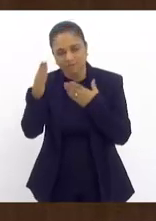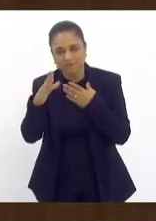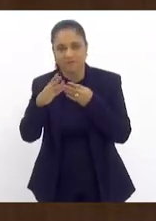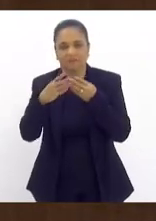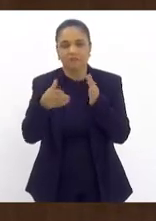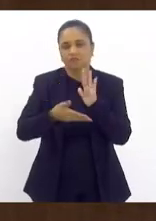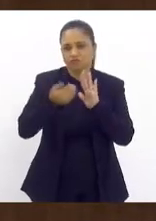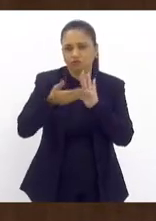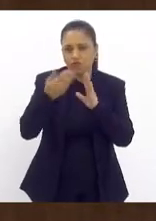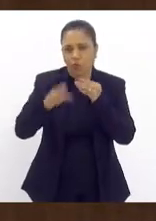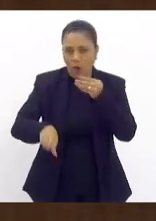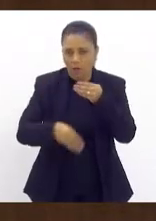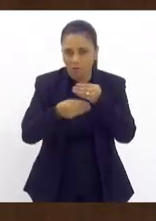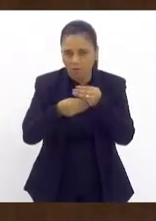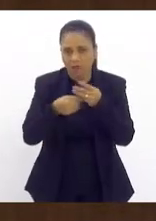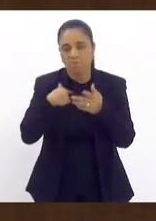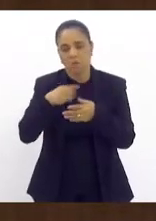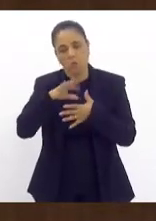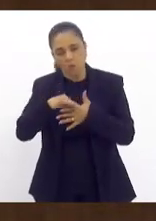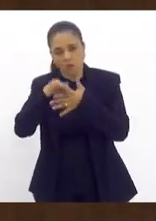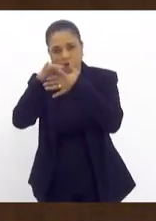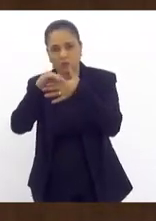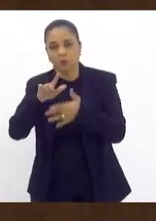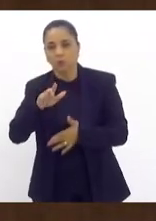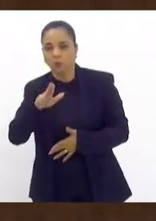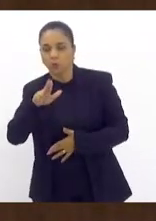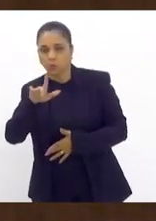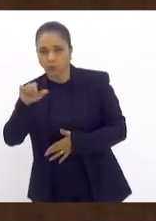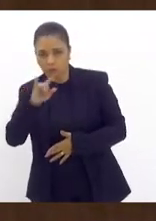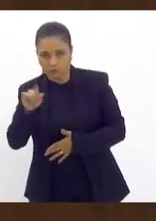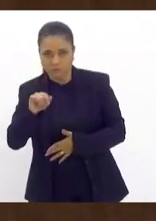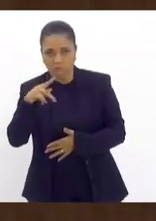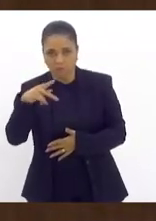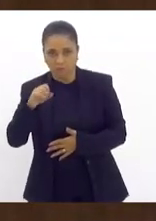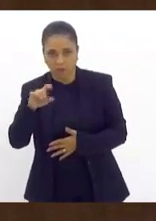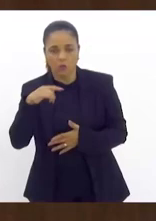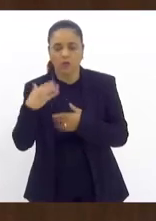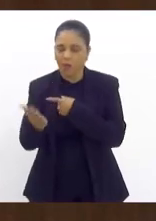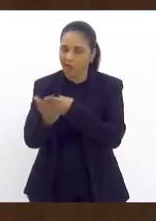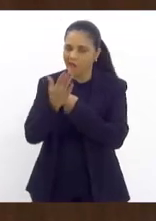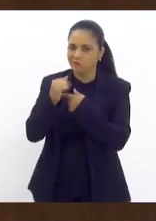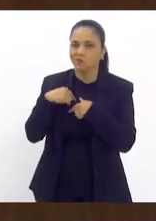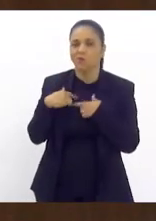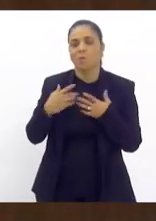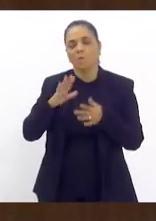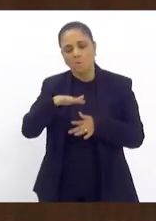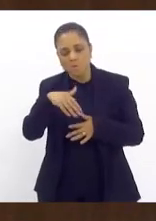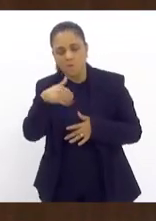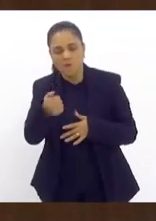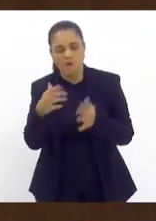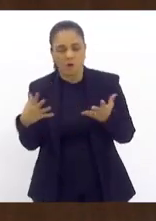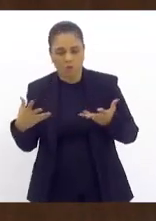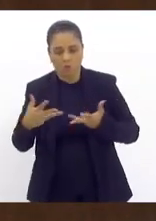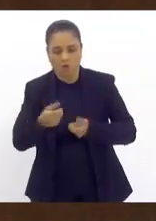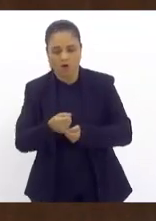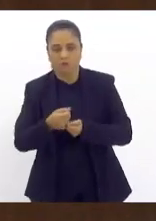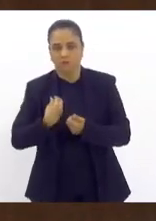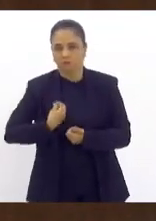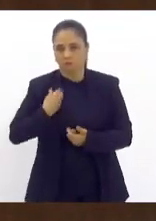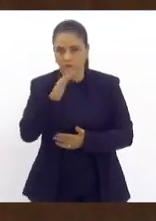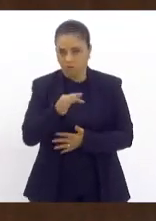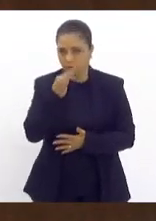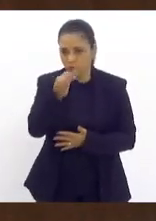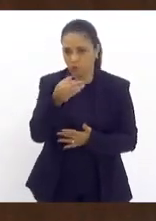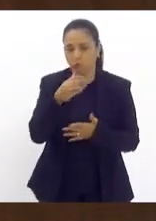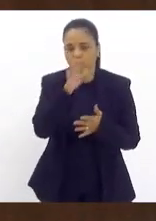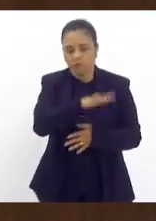Luiz Paulo, por ter nos ajudado. E, com certeza, nós vamos melhorar a qualidade de vida da criança e do adolescente